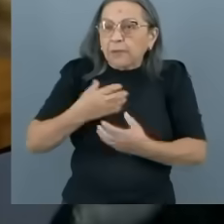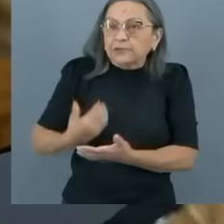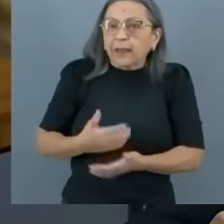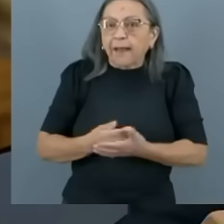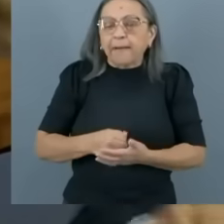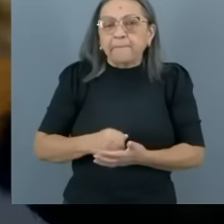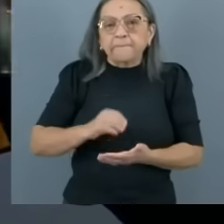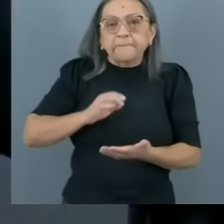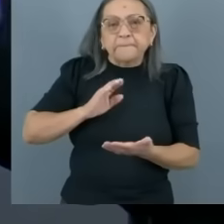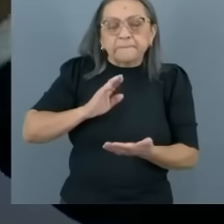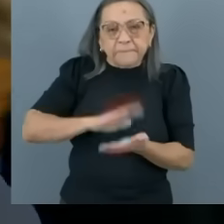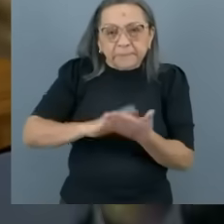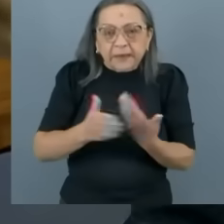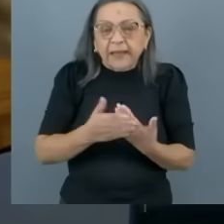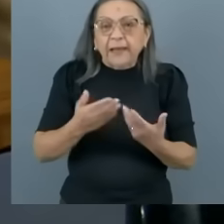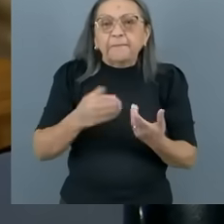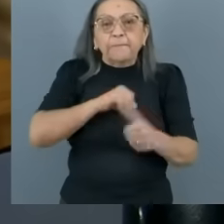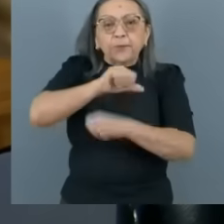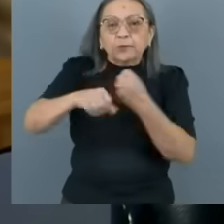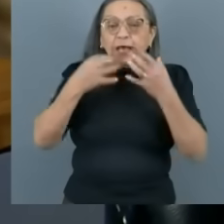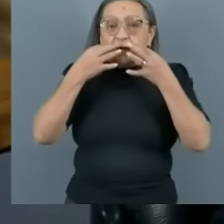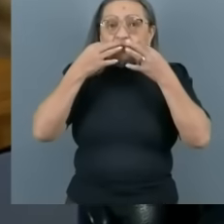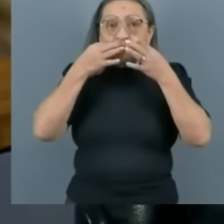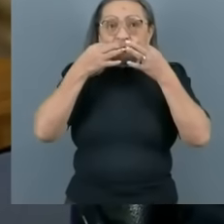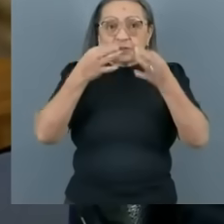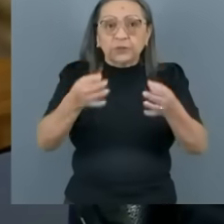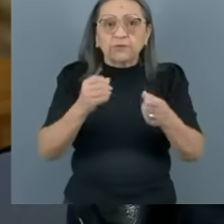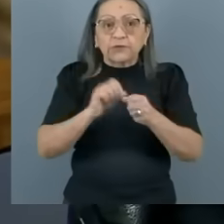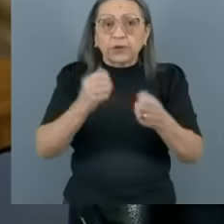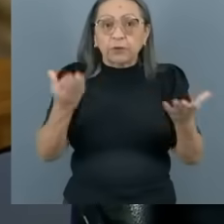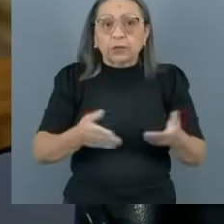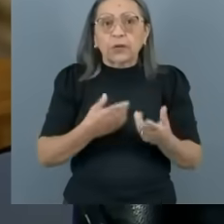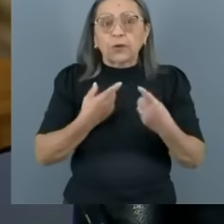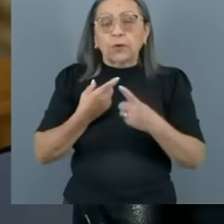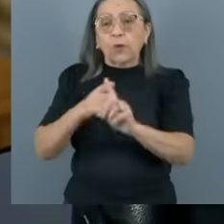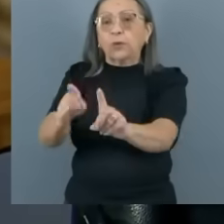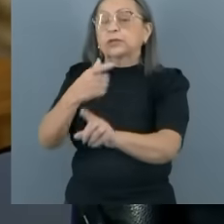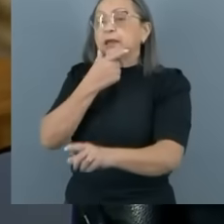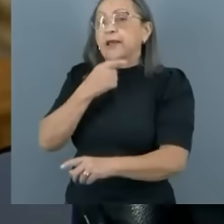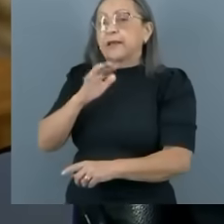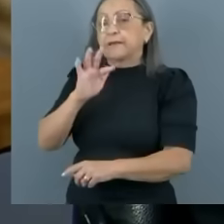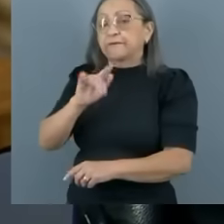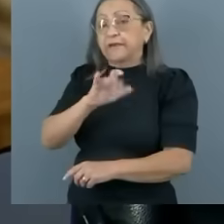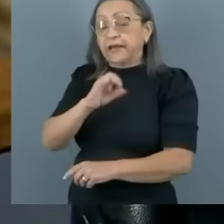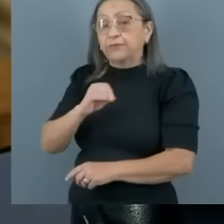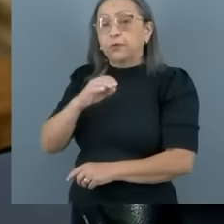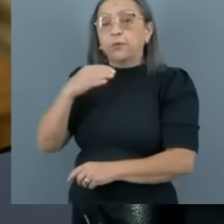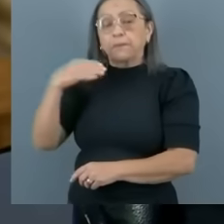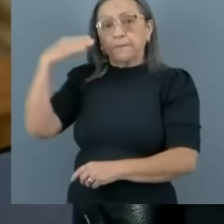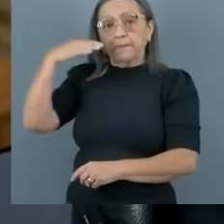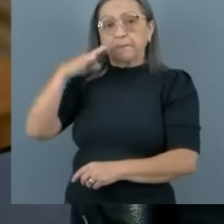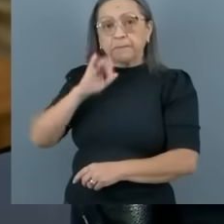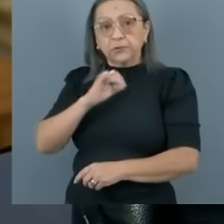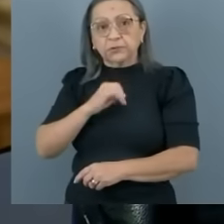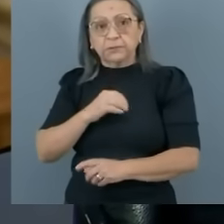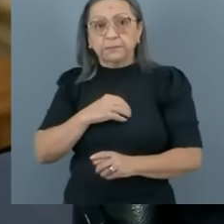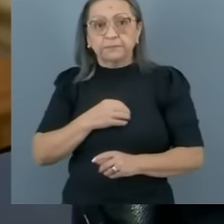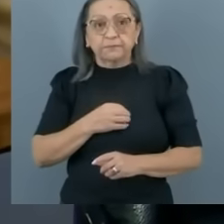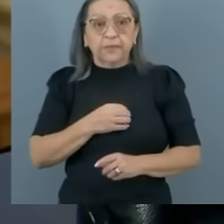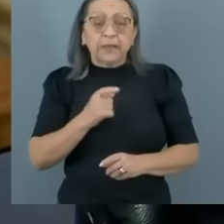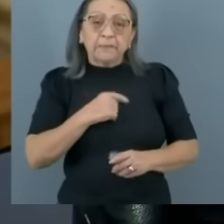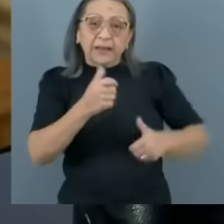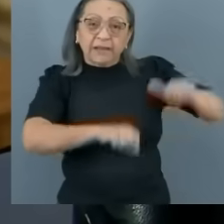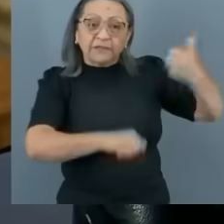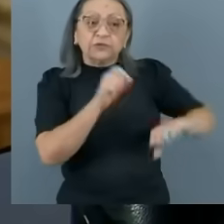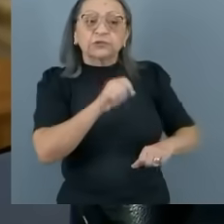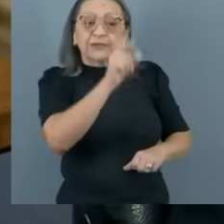atenção, como foi feito agora contra o senhor Flávio Bolsonaro, Presidente. pela régua de quem falou, e estou concluindo, senhor presidente, e pela régua de